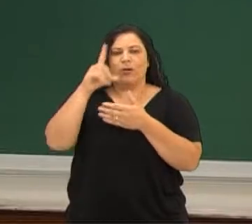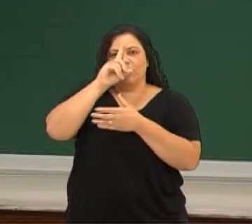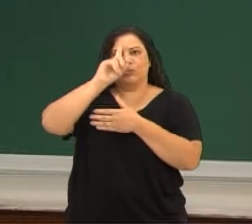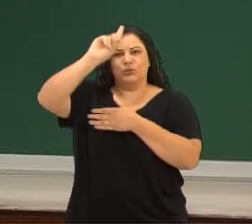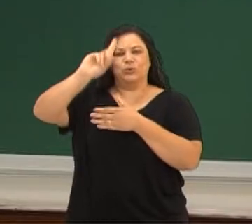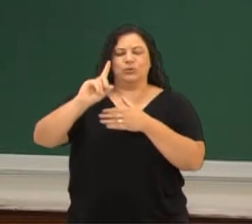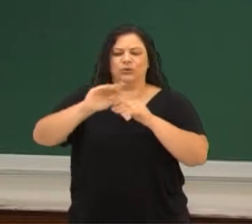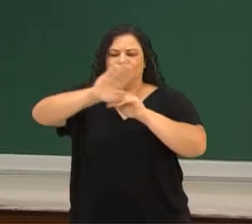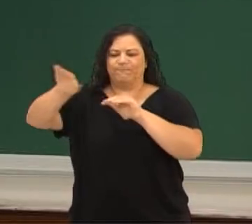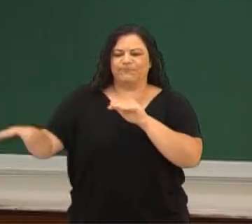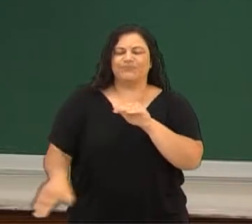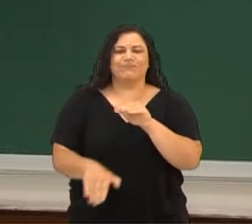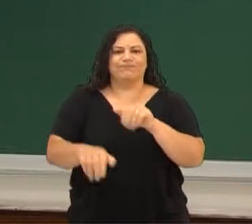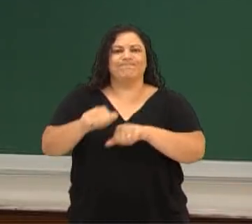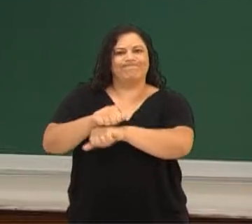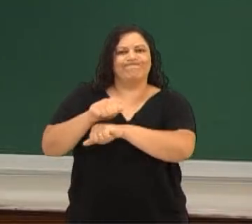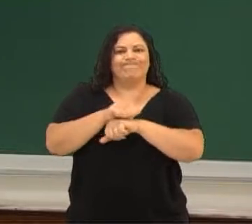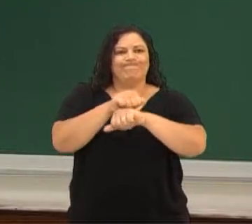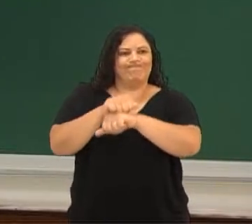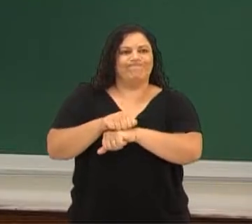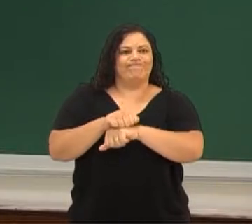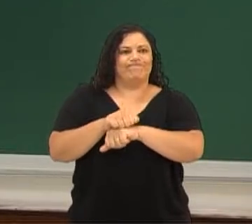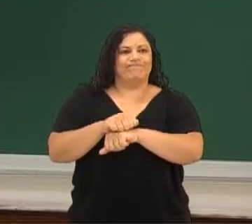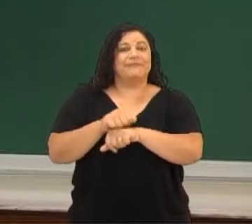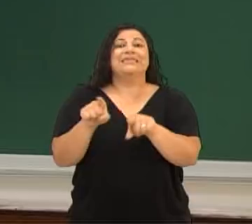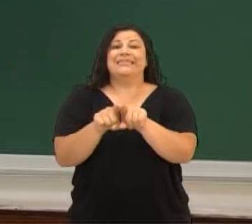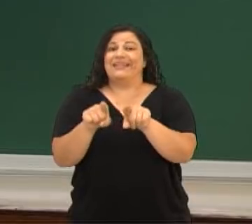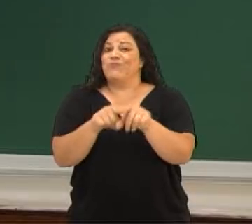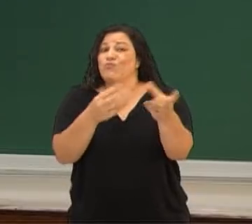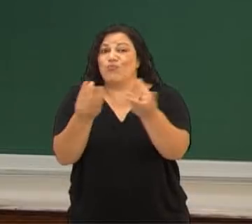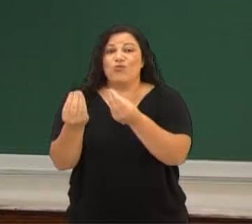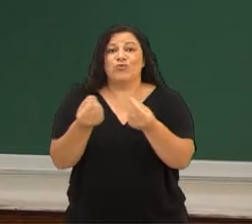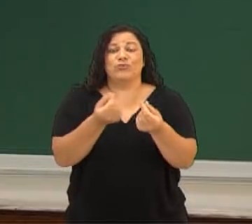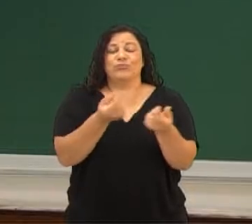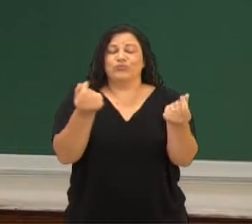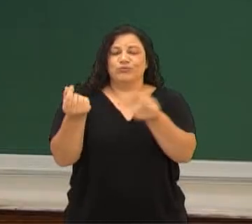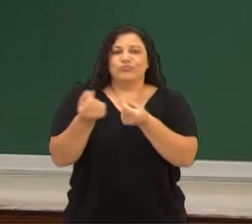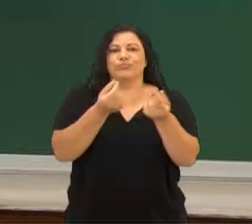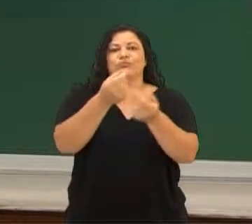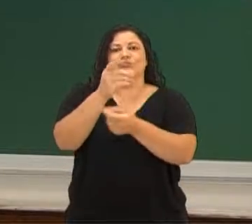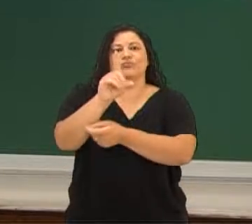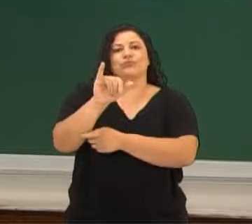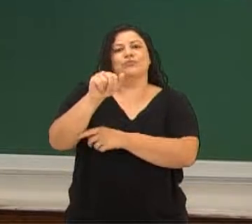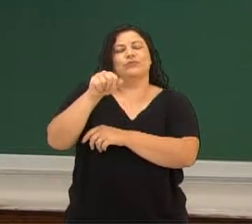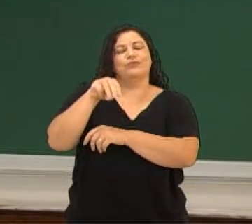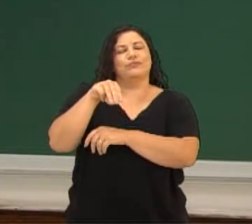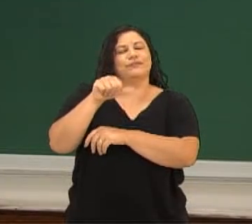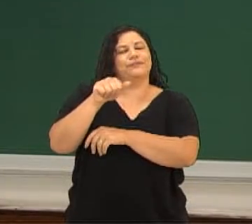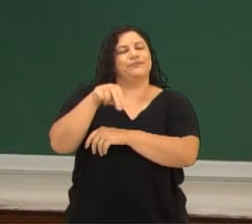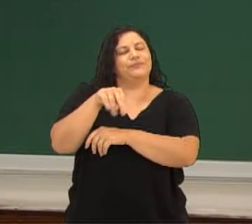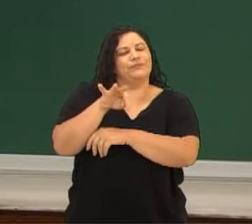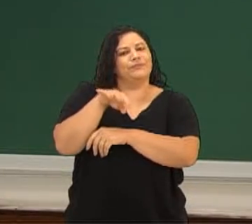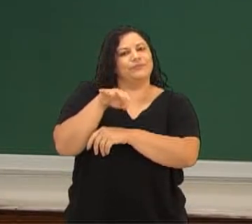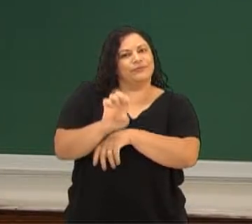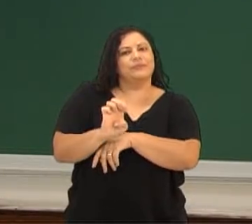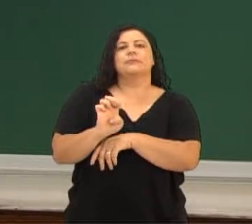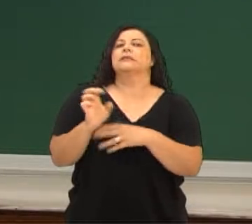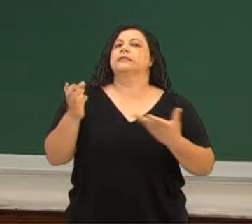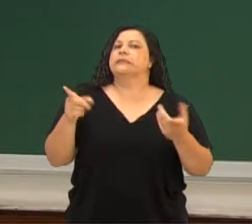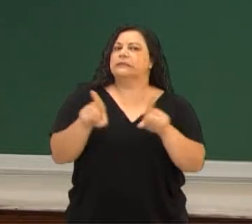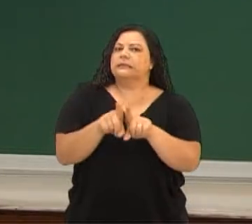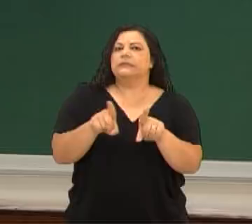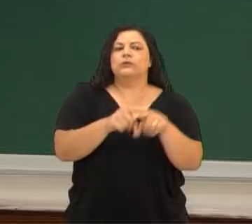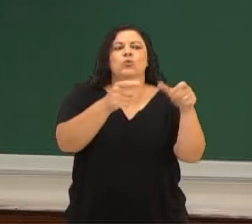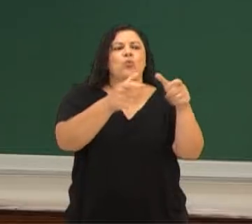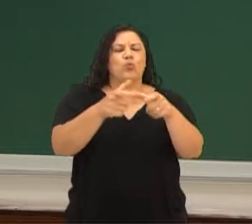contraponto, eles têm esse tipo de riqueza no território. Diamantes, né? A África é o lugar do